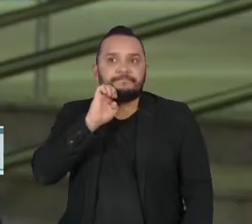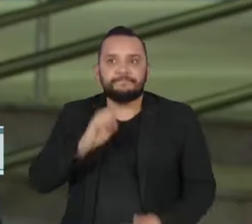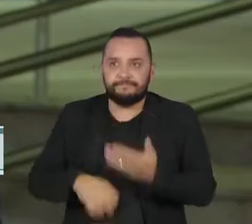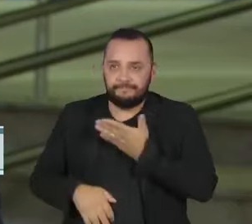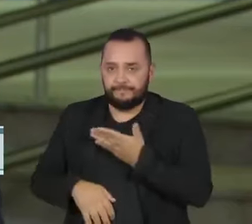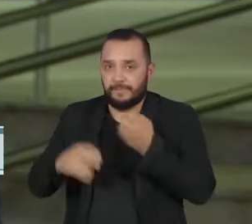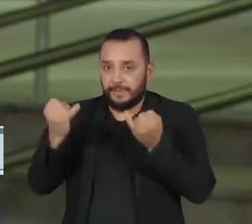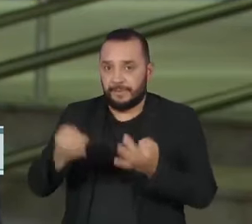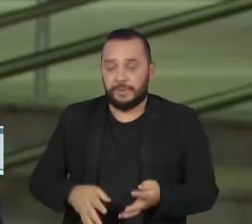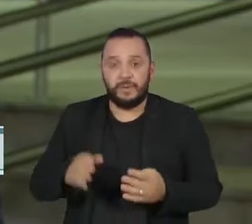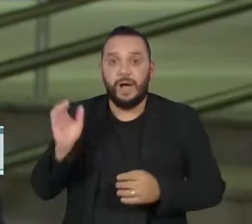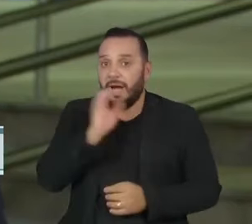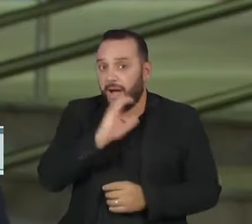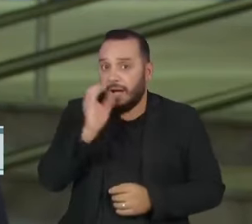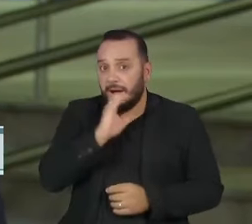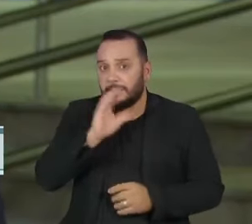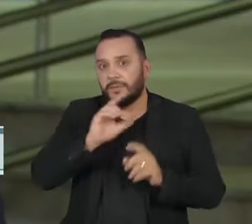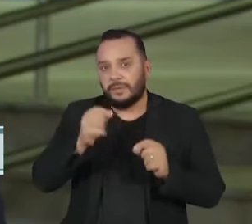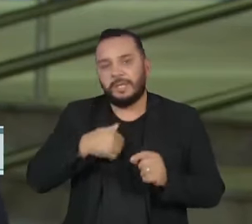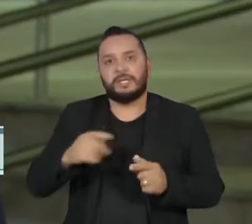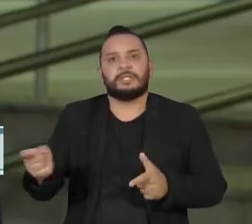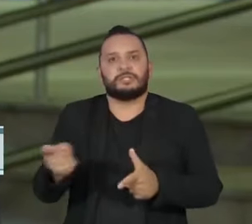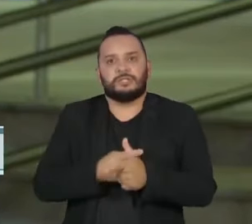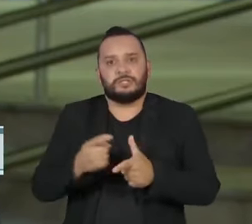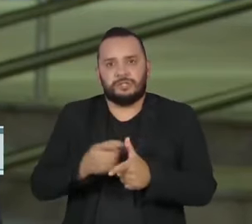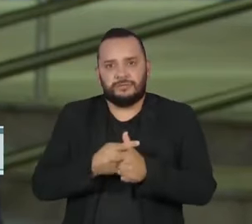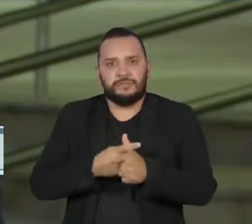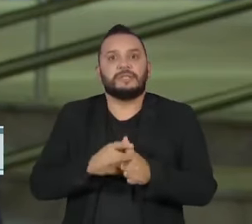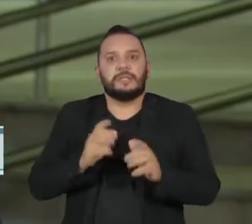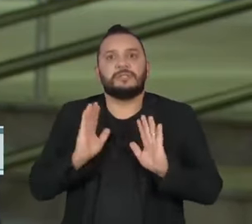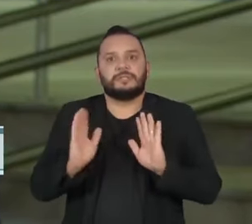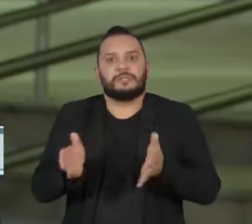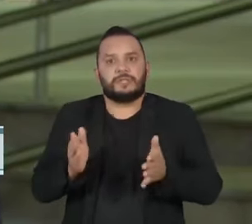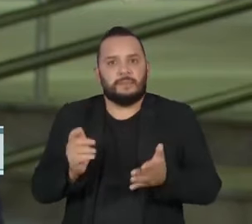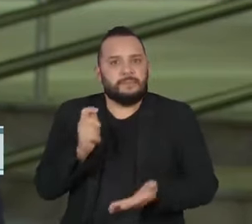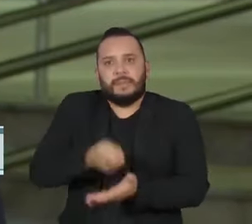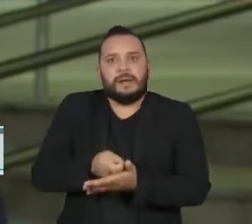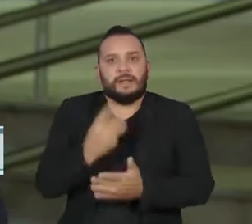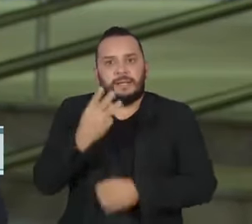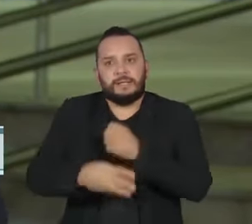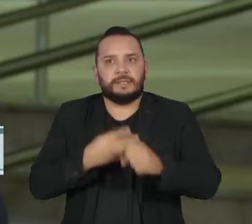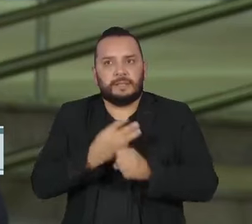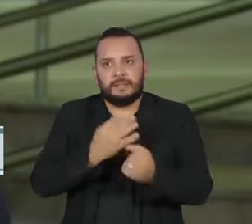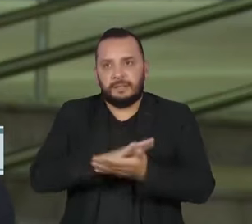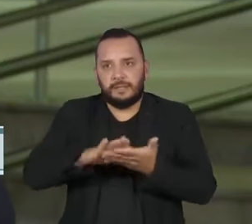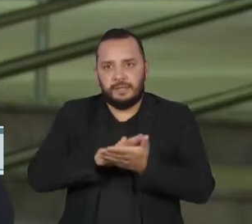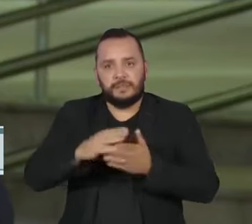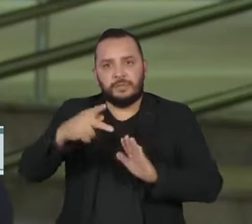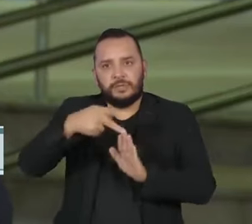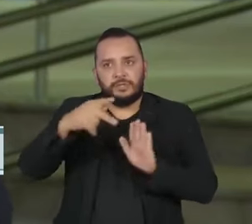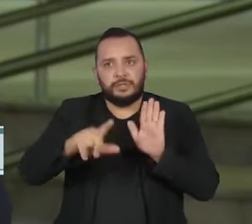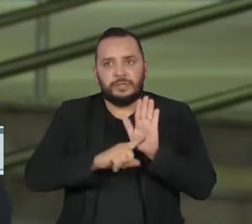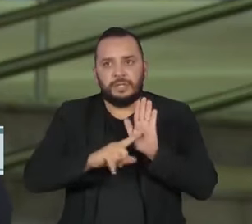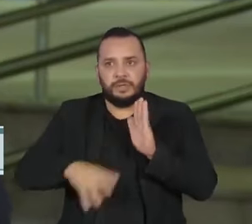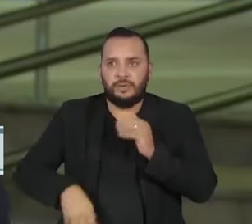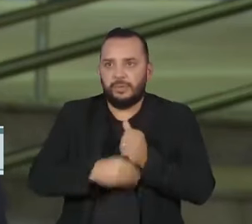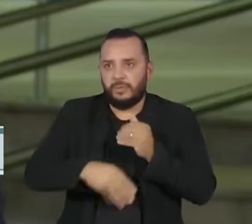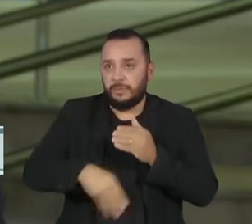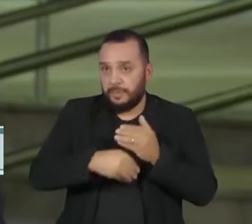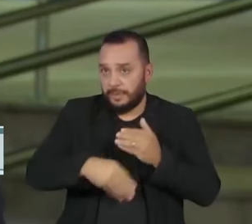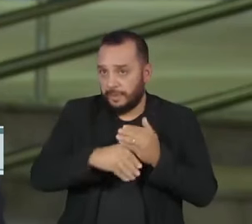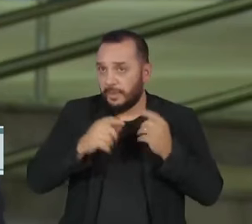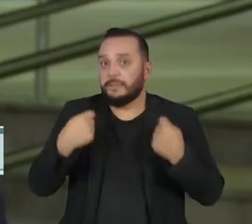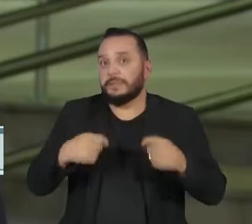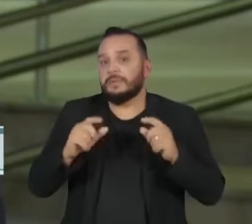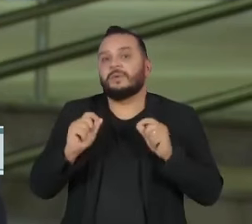aprovação da medida que suspende a dívida do Estado por 3 anos por ser um projeto de lei complementar Depende de aval do